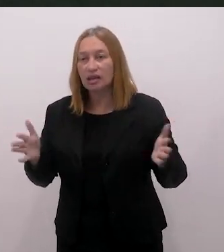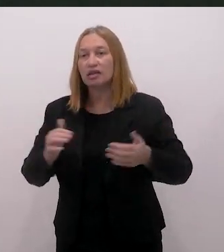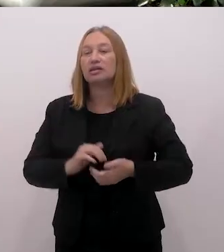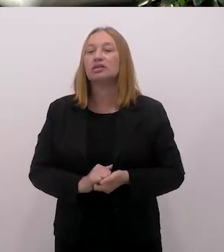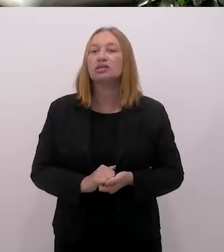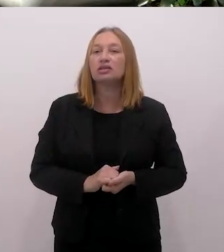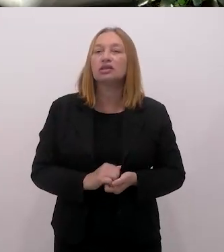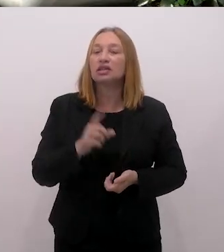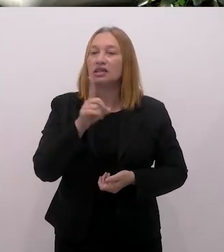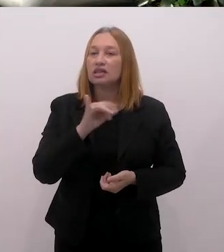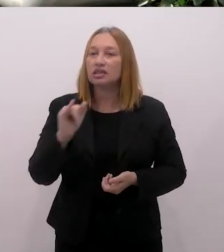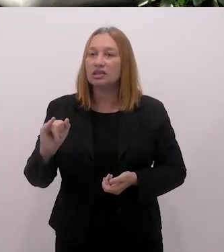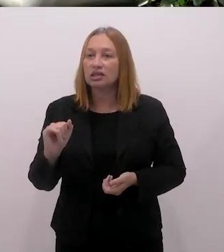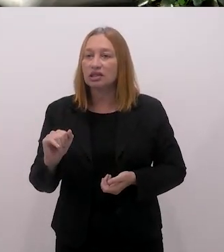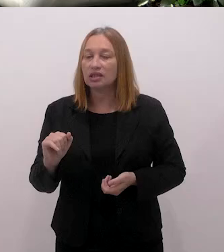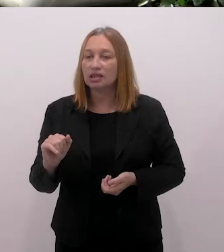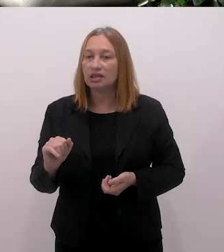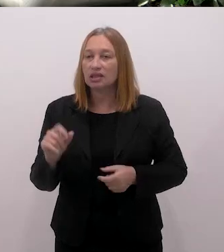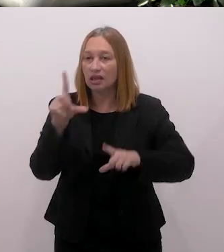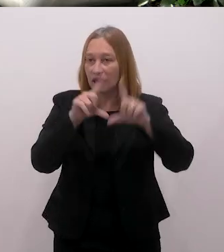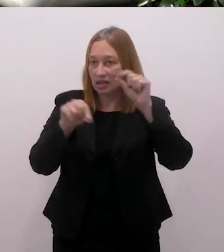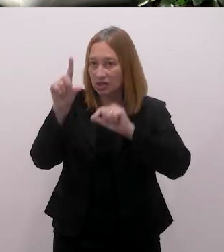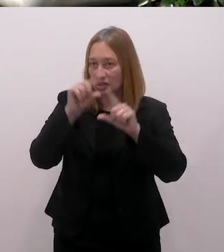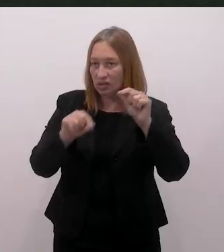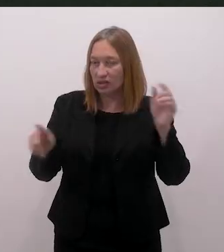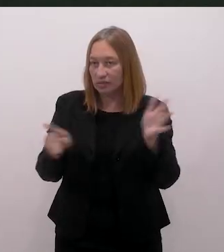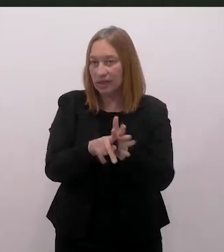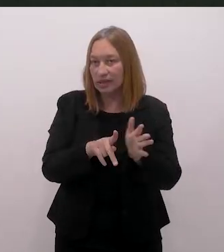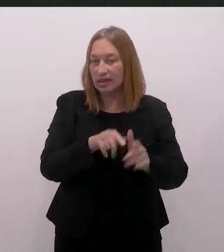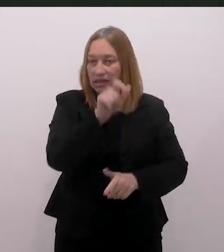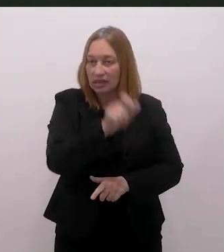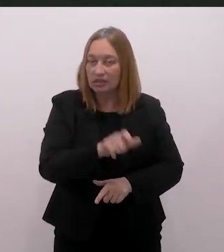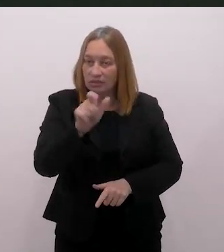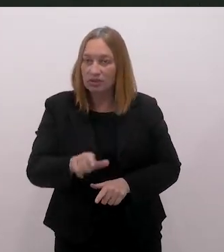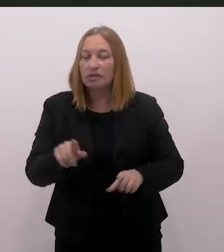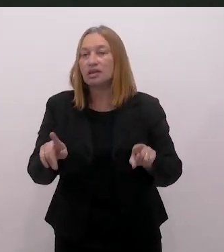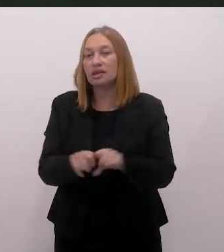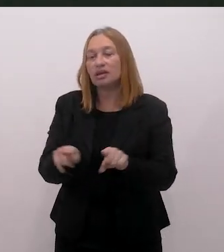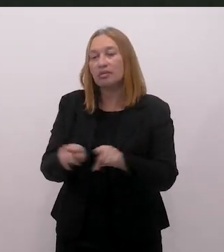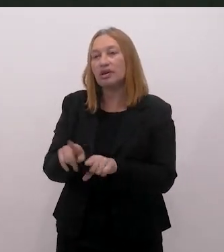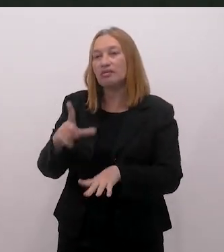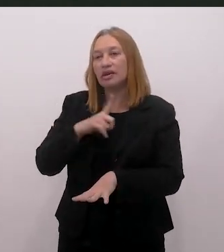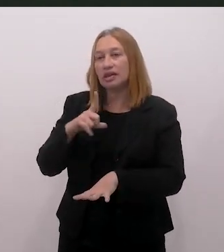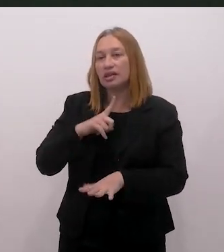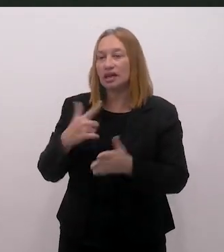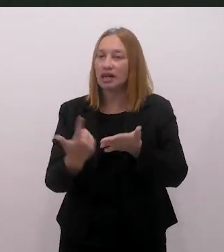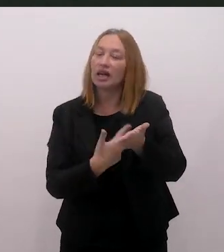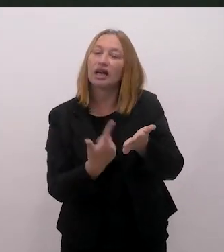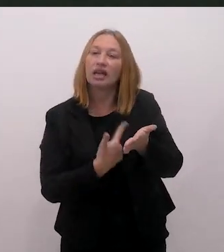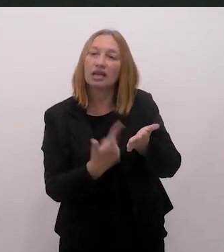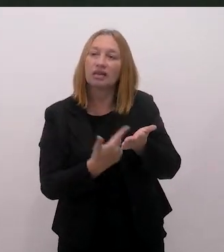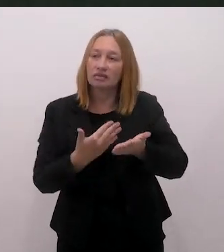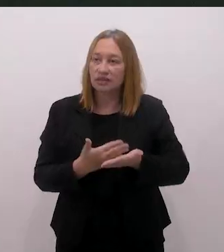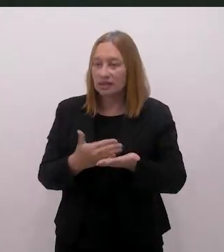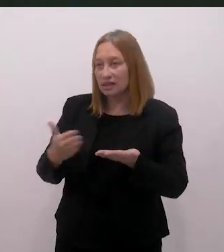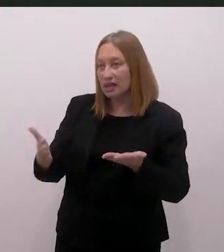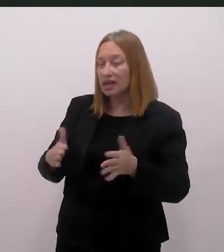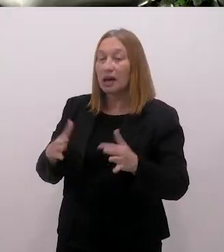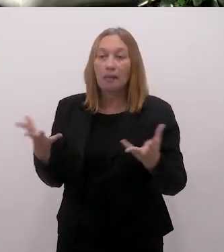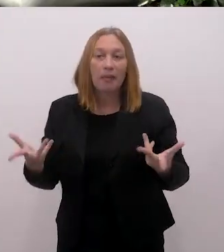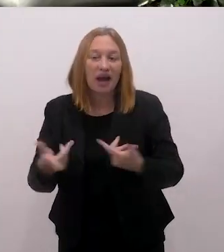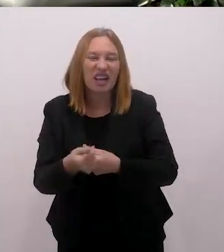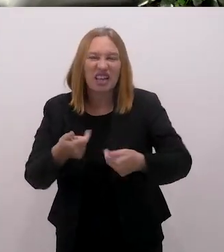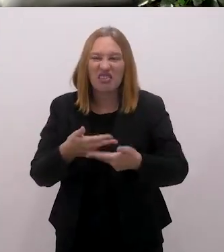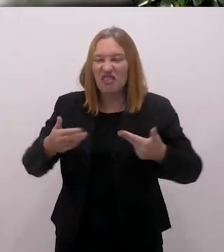abertas. Ótimo. Porque nesse dia a estrela da casa são as pessoas. Maravilha. E também vai ter lançamento de